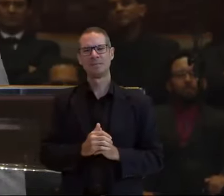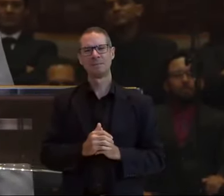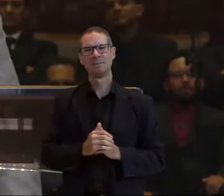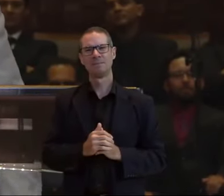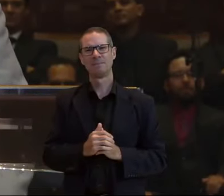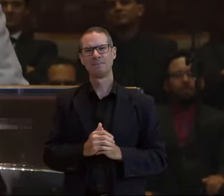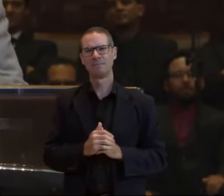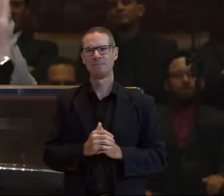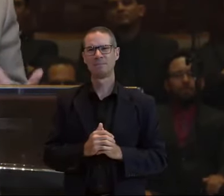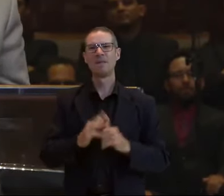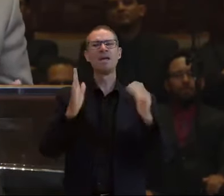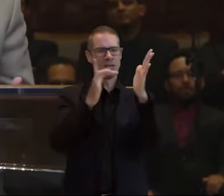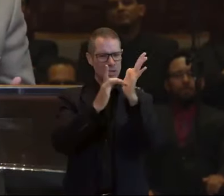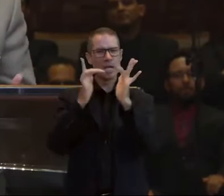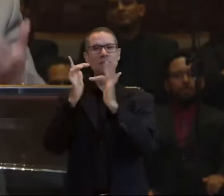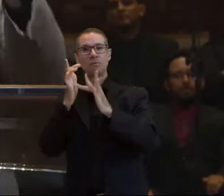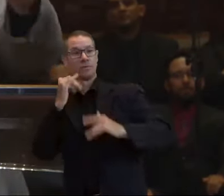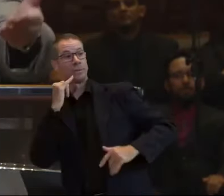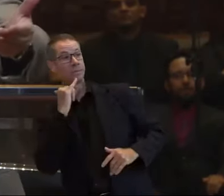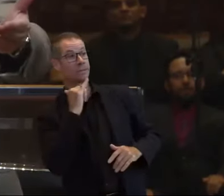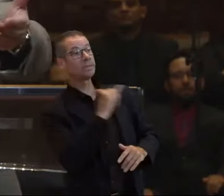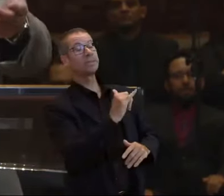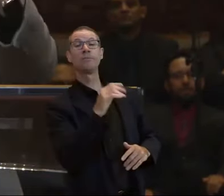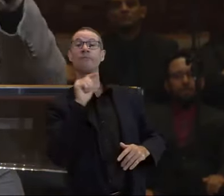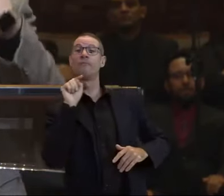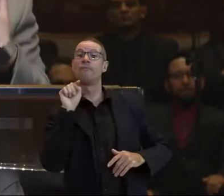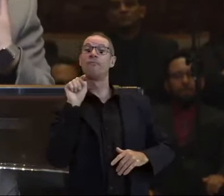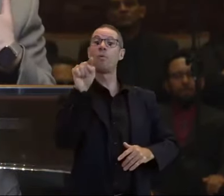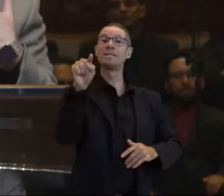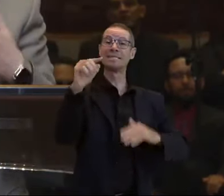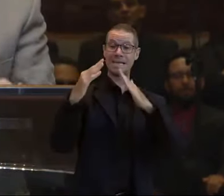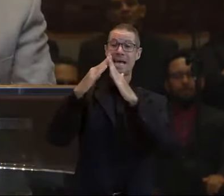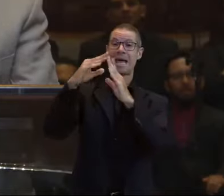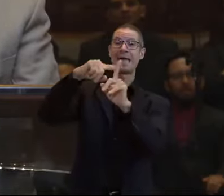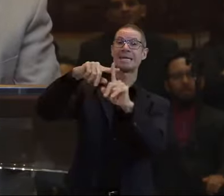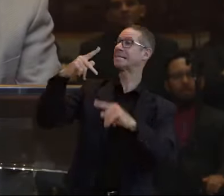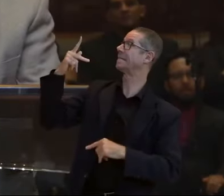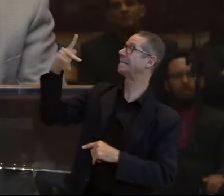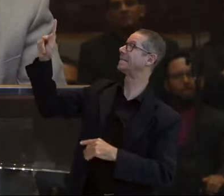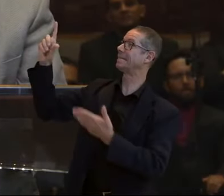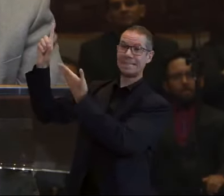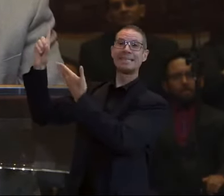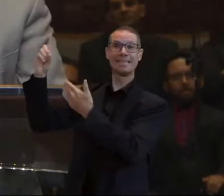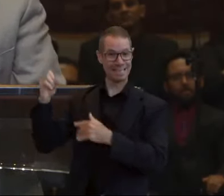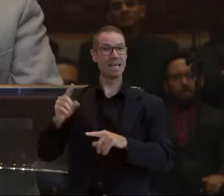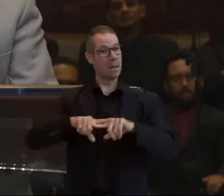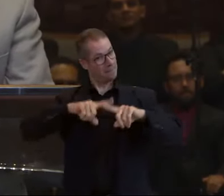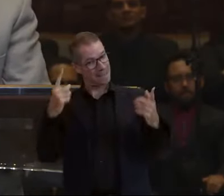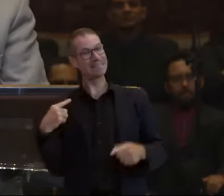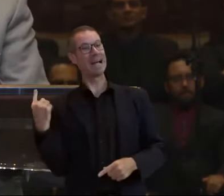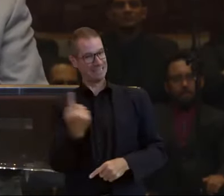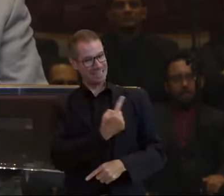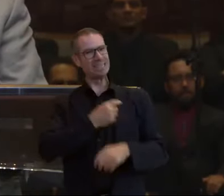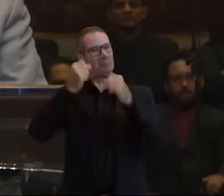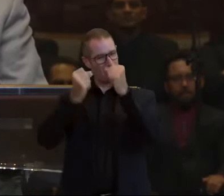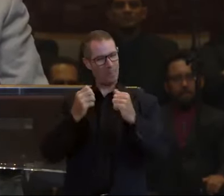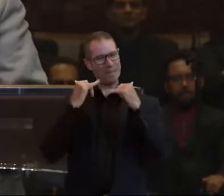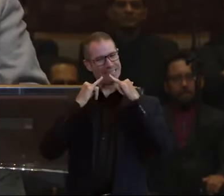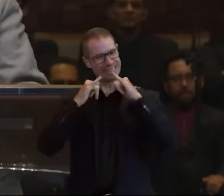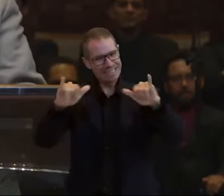então Jesus disse que você é a igreja dele. Mas a gente pode dizer